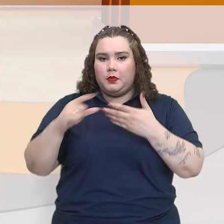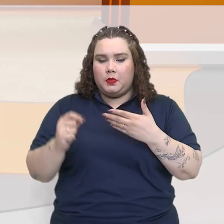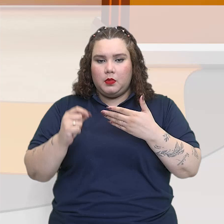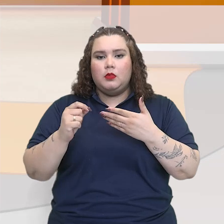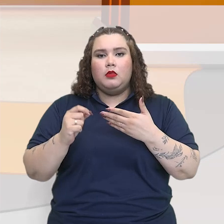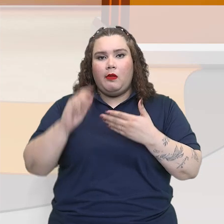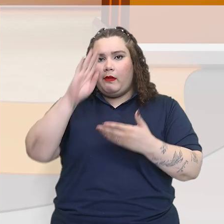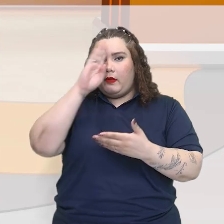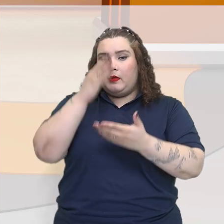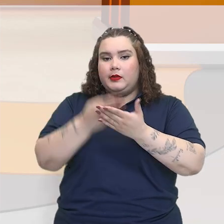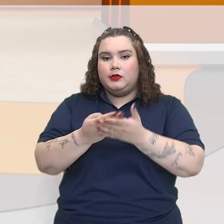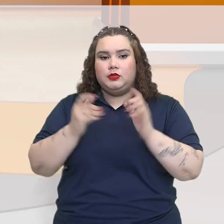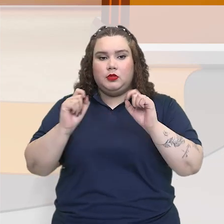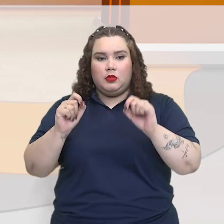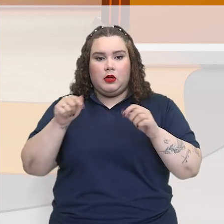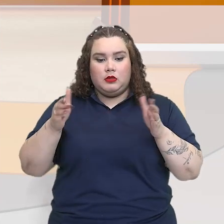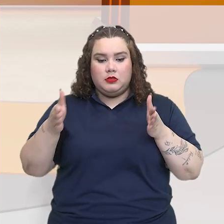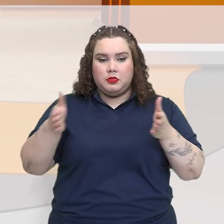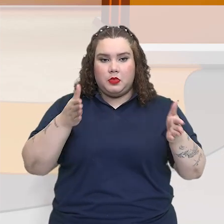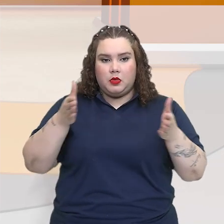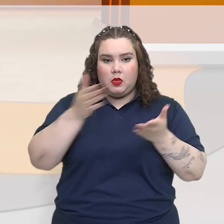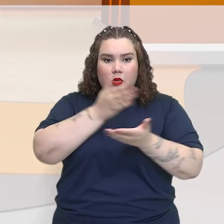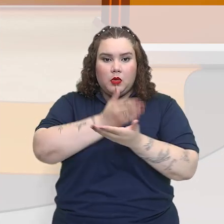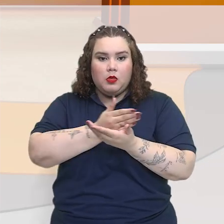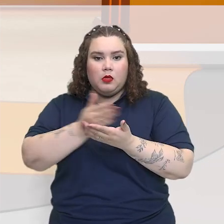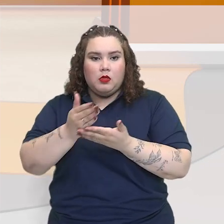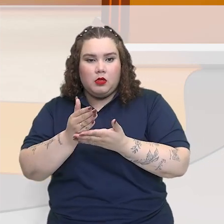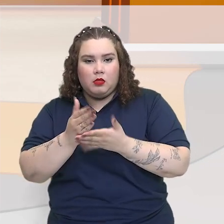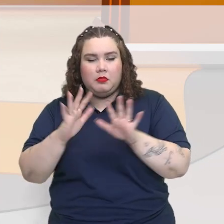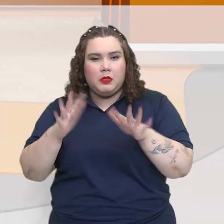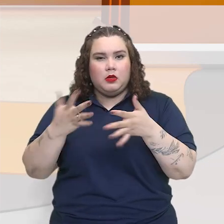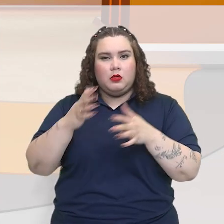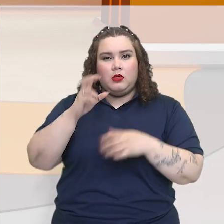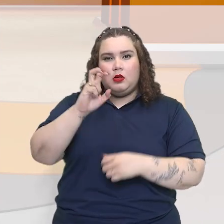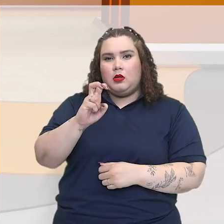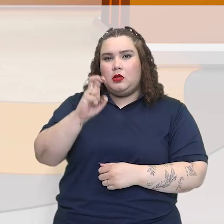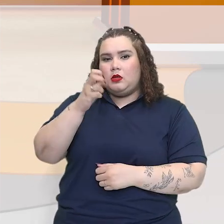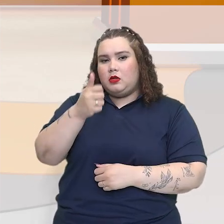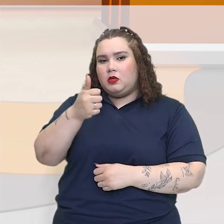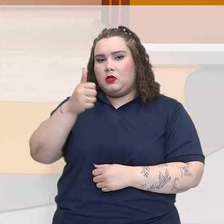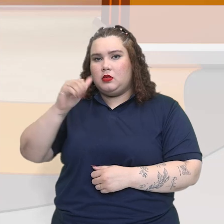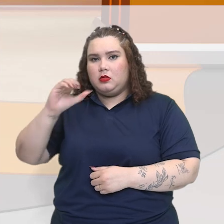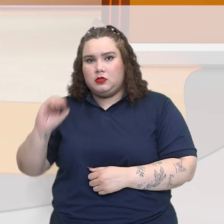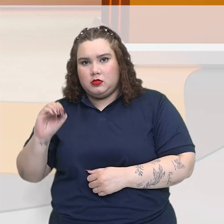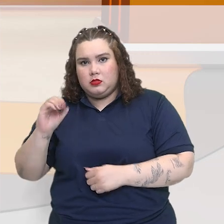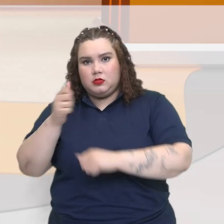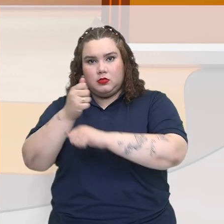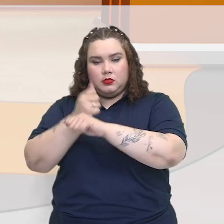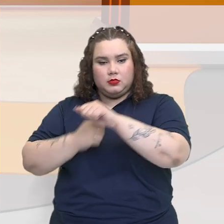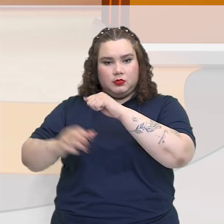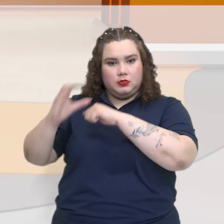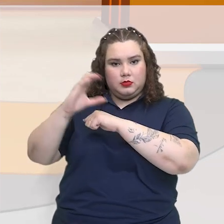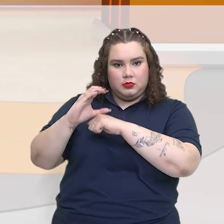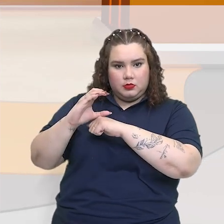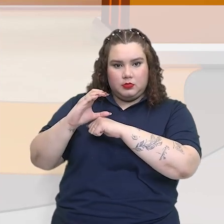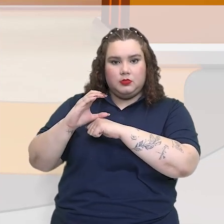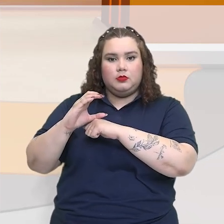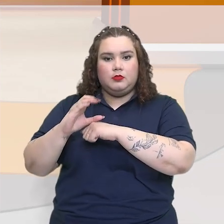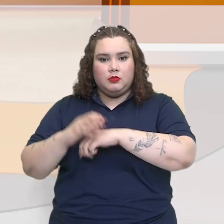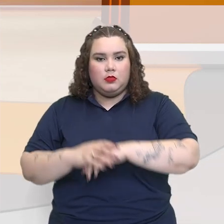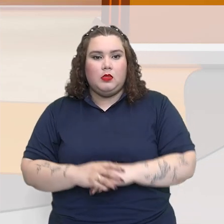eles defendem, né, que esse período se iniciou mais ou menos ali por volta de 510